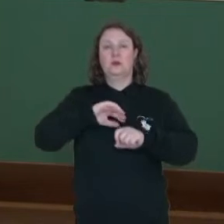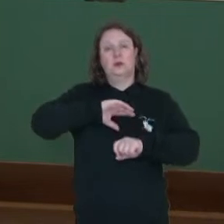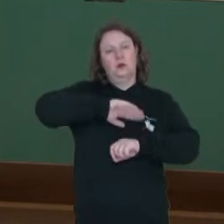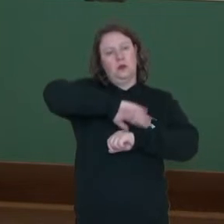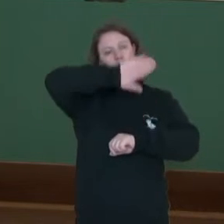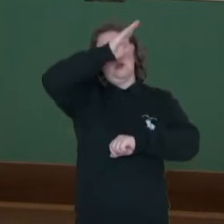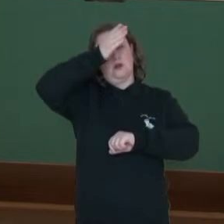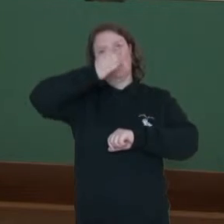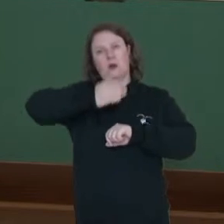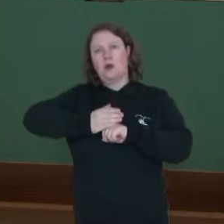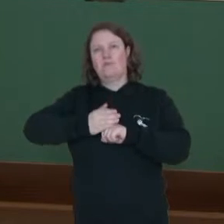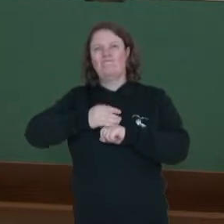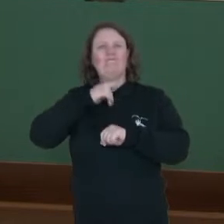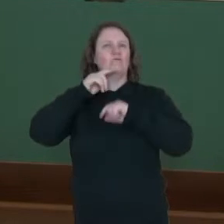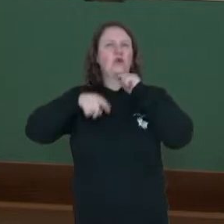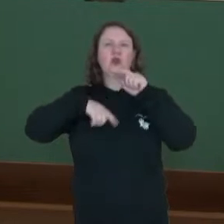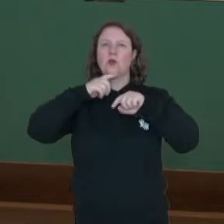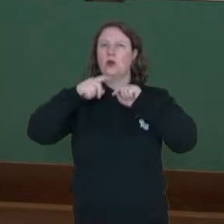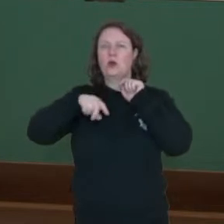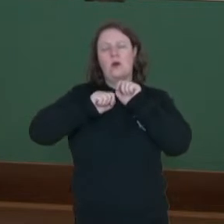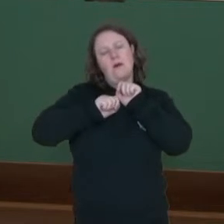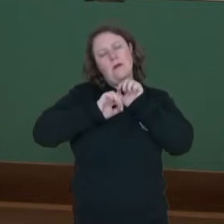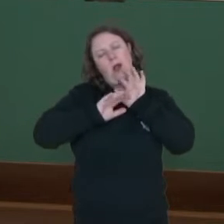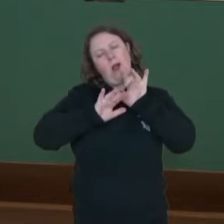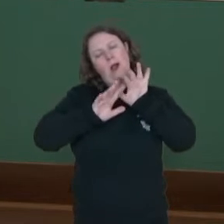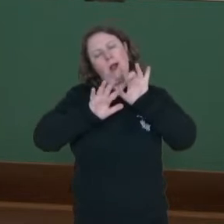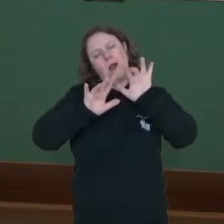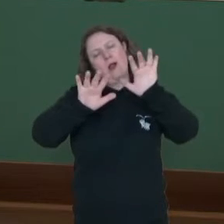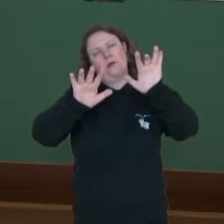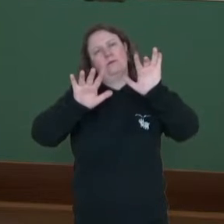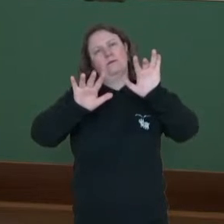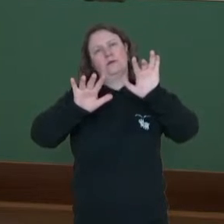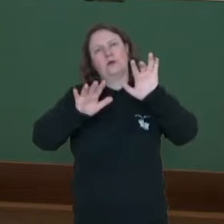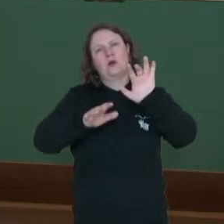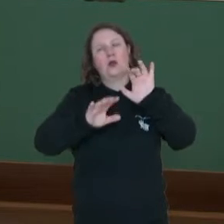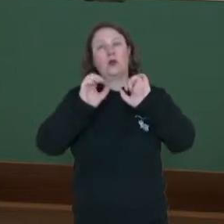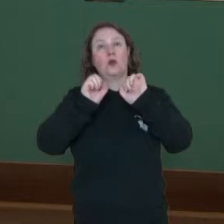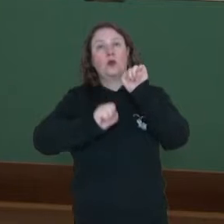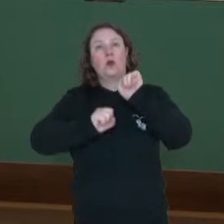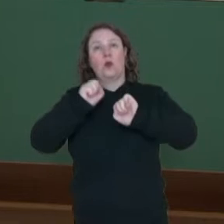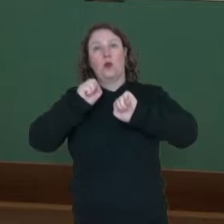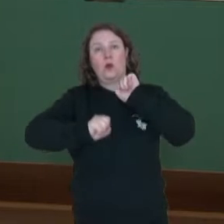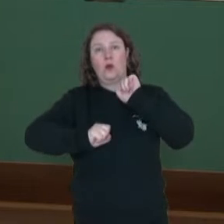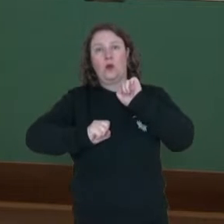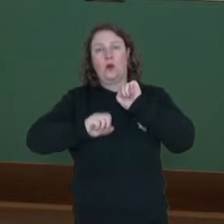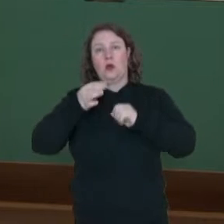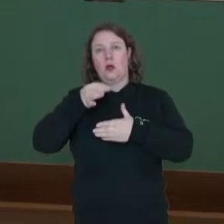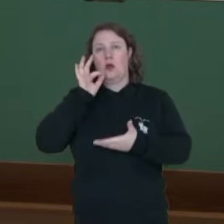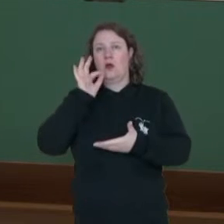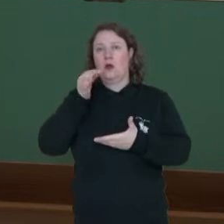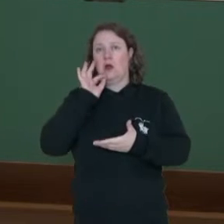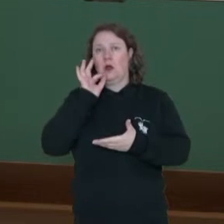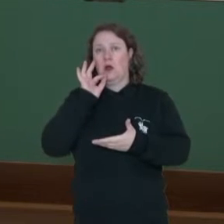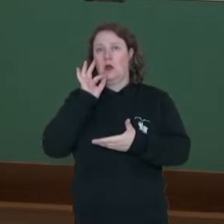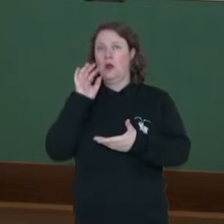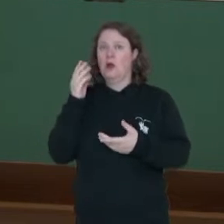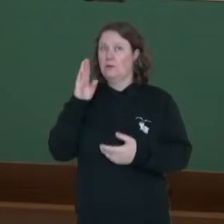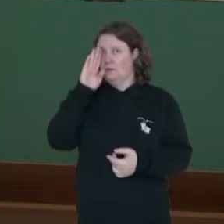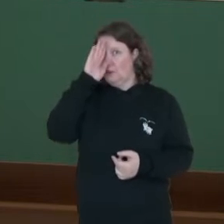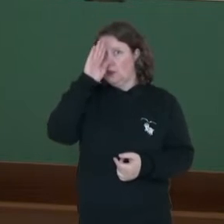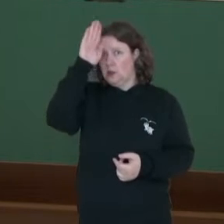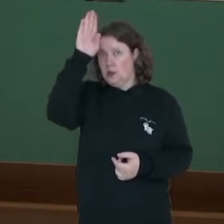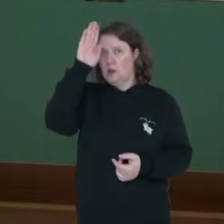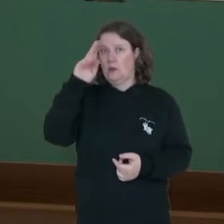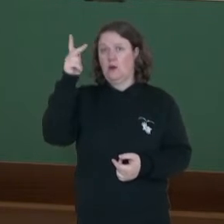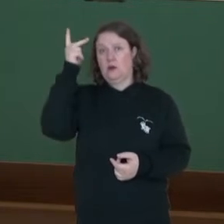os morros, não permite uma expansão territorial da indústria cafeeira. Ela vai se concentrar principalmente no